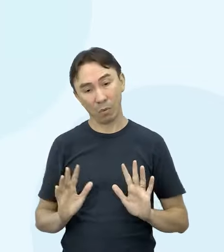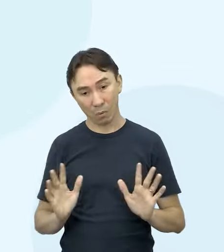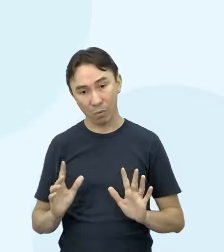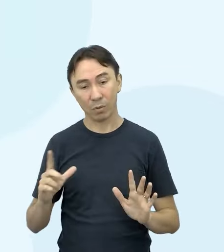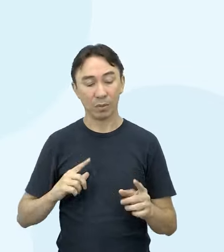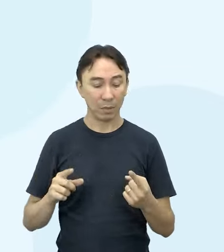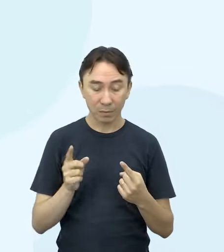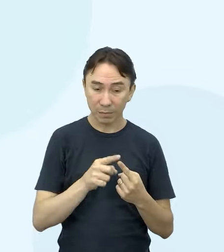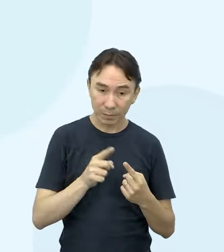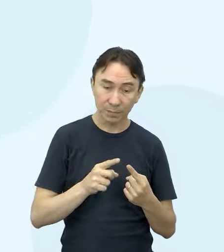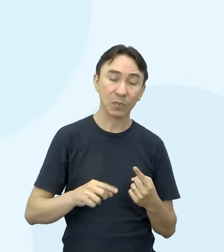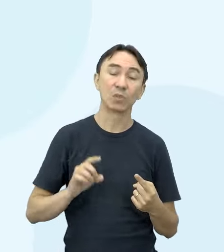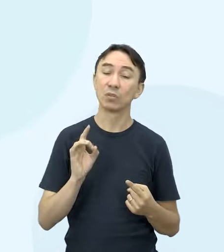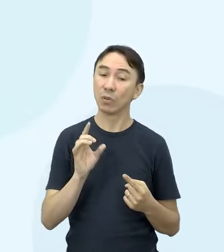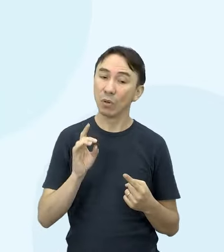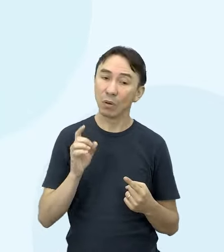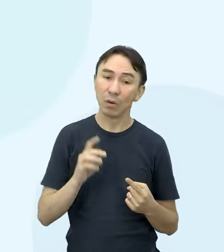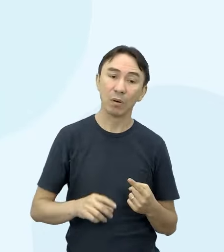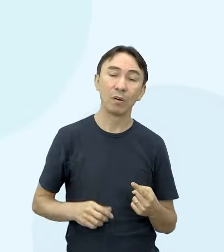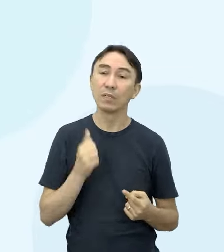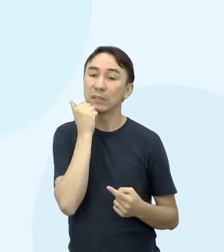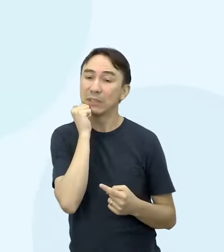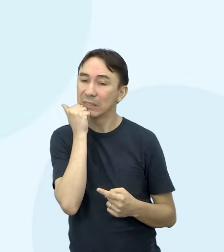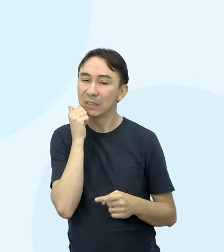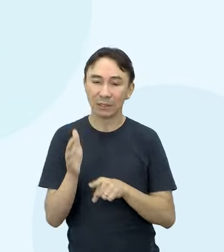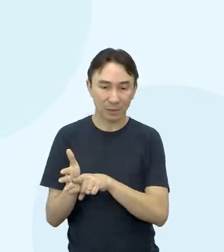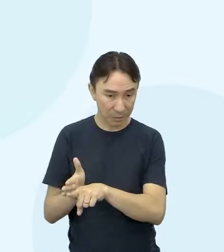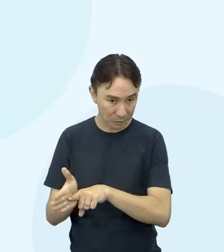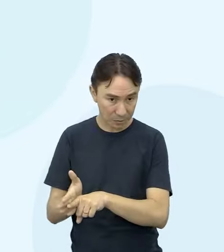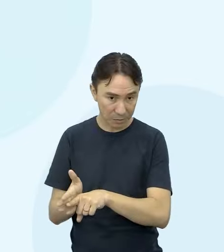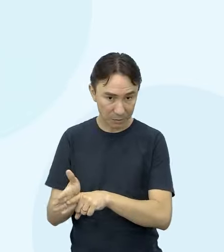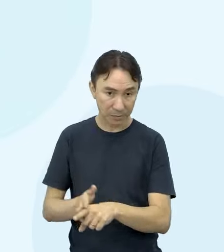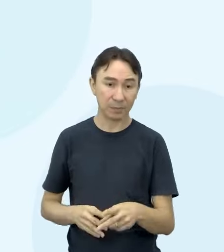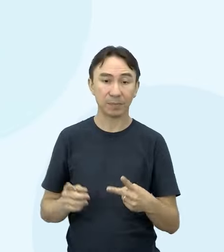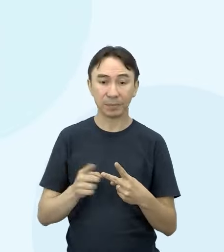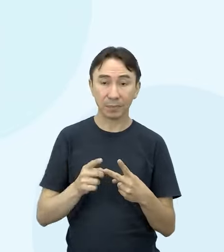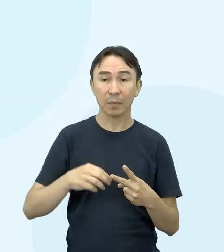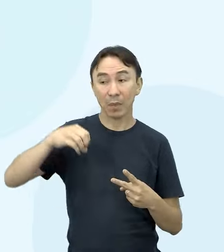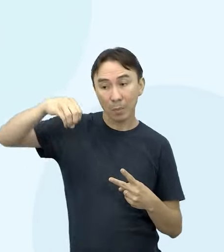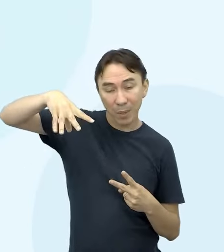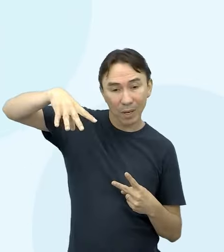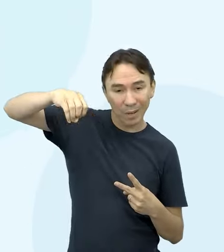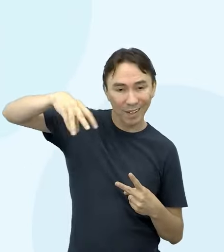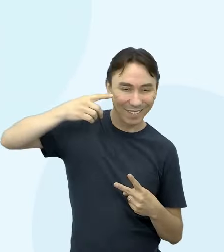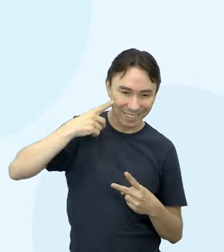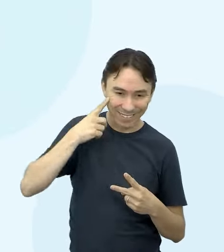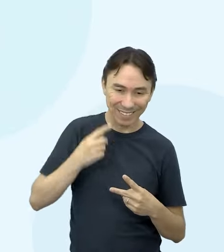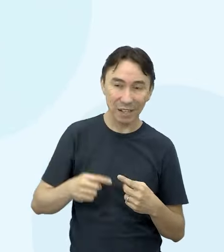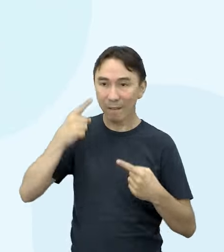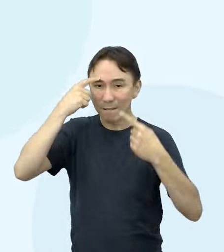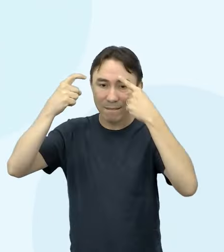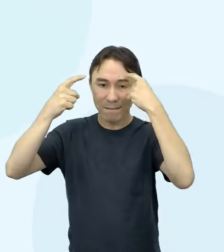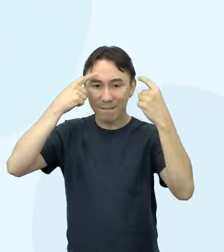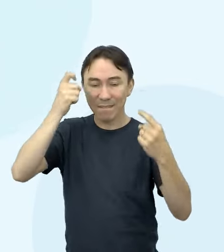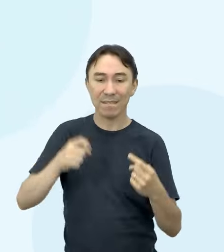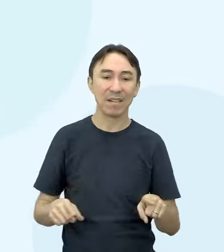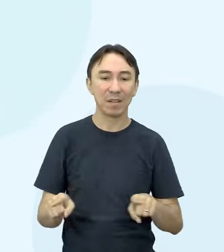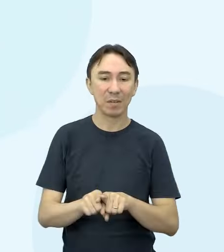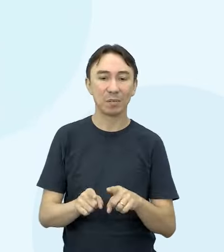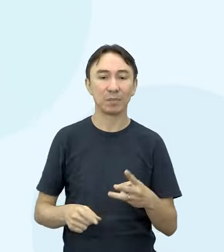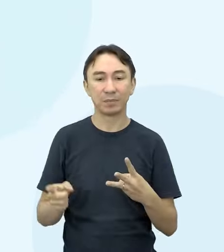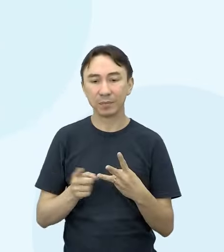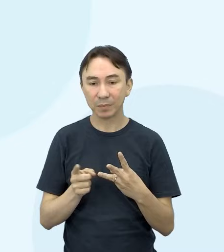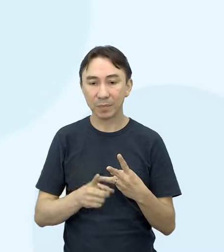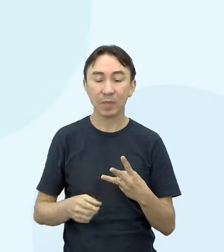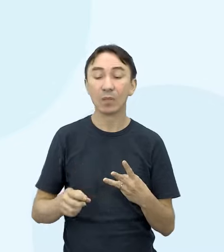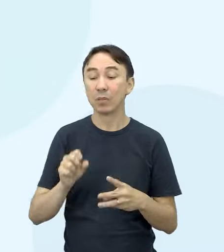investigação científica, que é o que mais se repete, né? Processos criativos e mediação e intervenção sociocultural. Né? O empreendedorismo